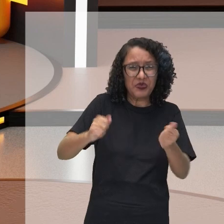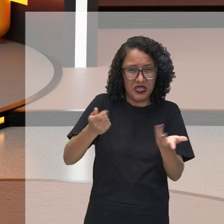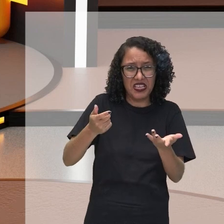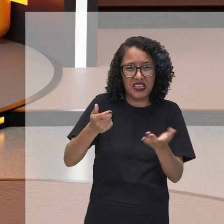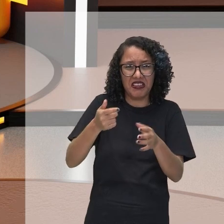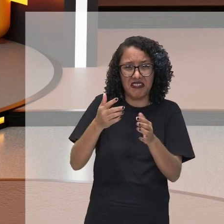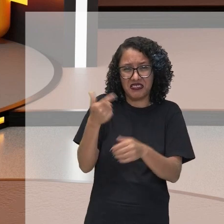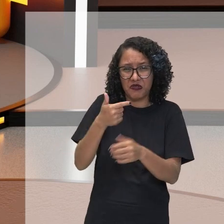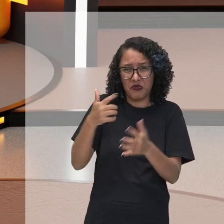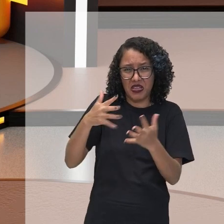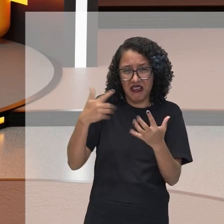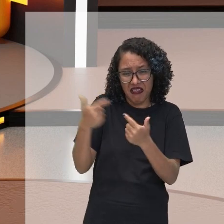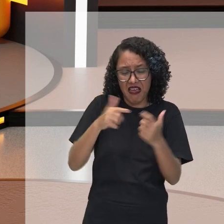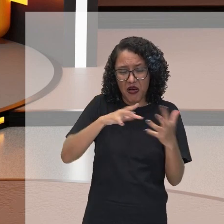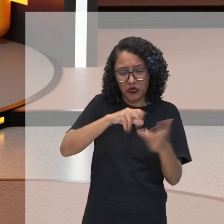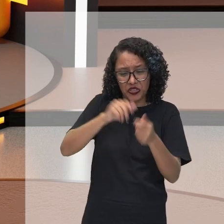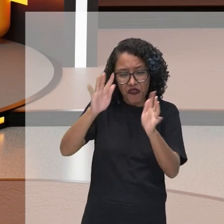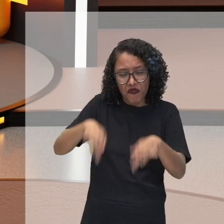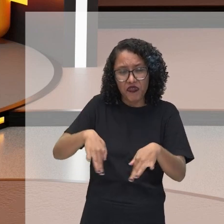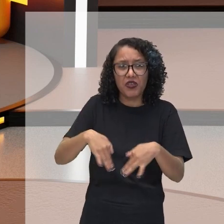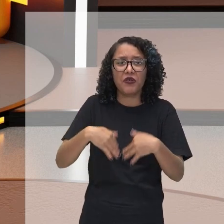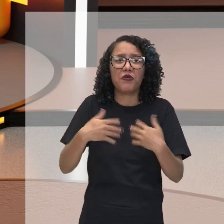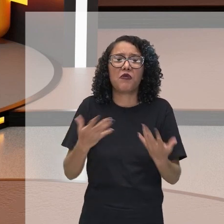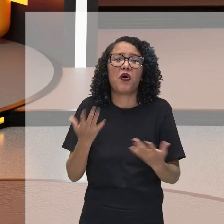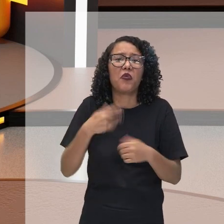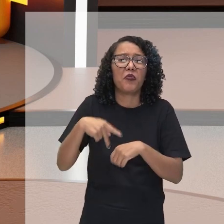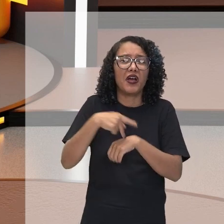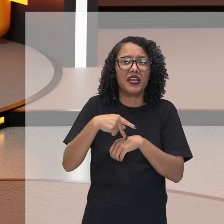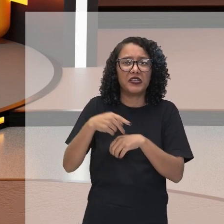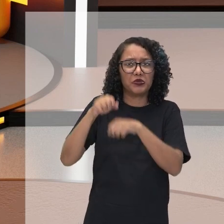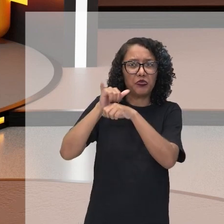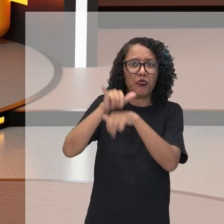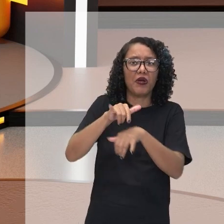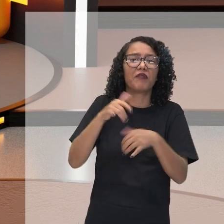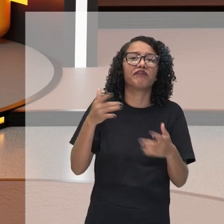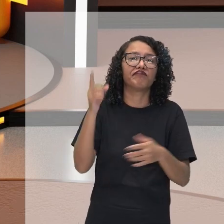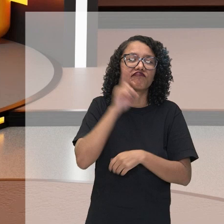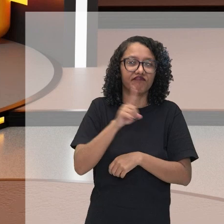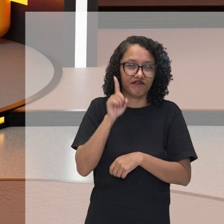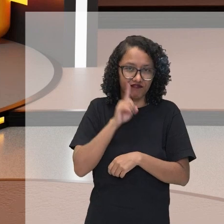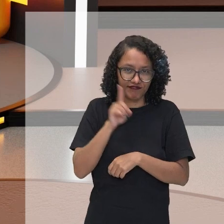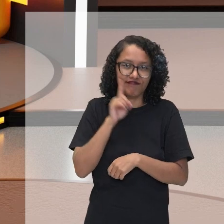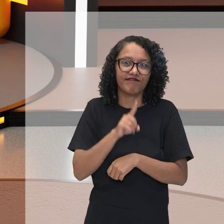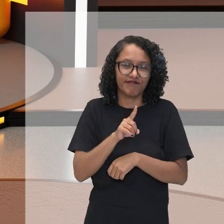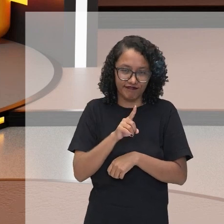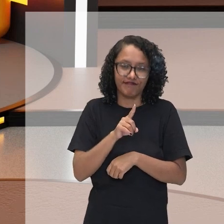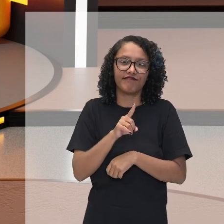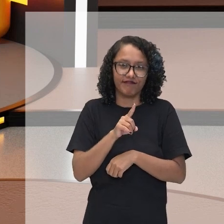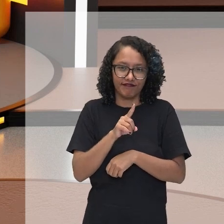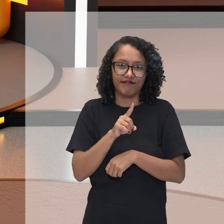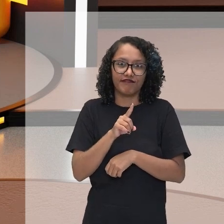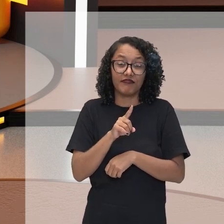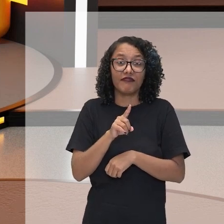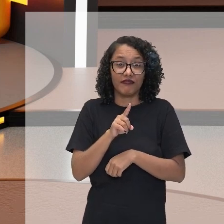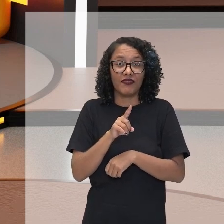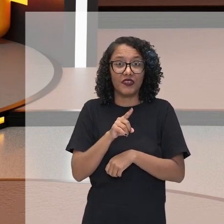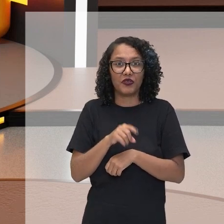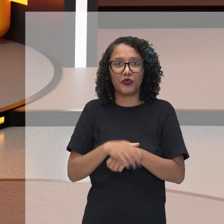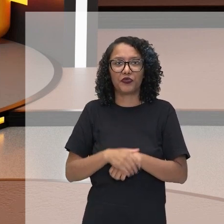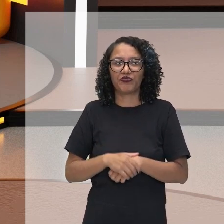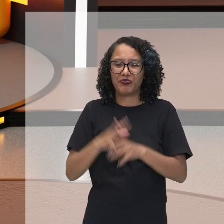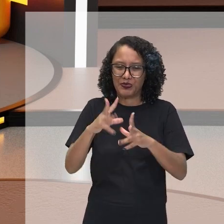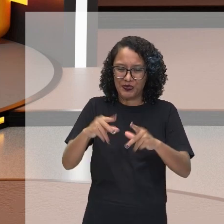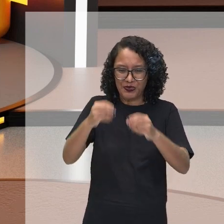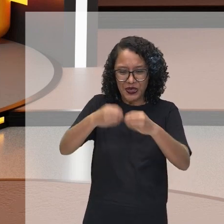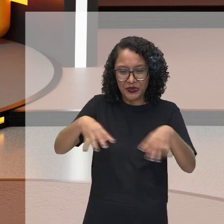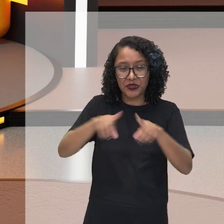Guerra Mundial? Foi os Estados Unidos da América. Foi o país que acabou depois ali, quando se teve